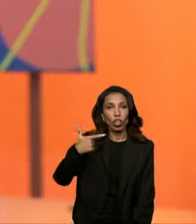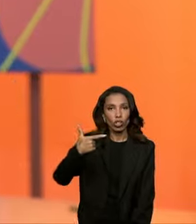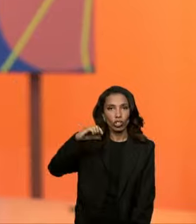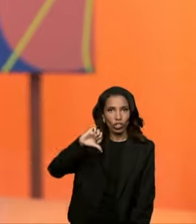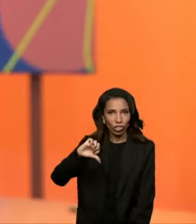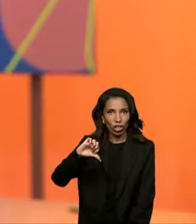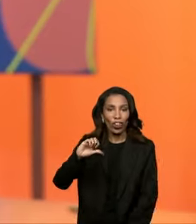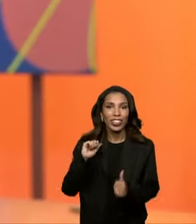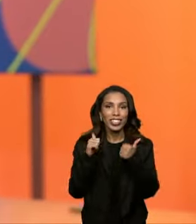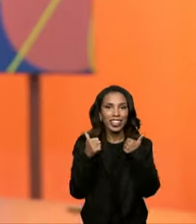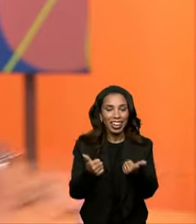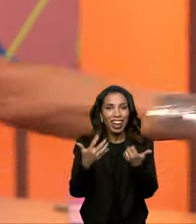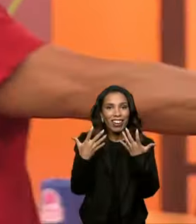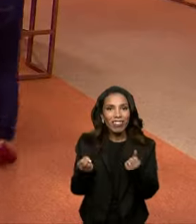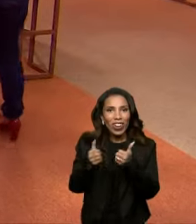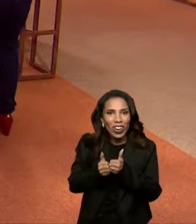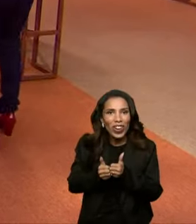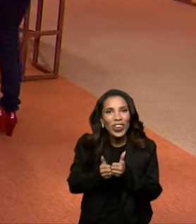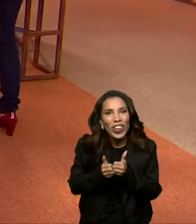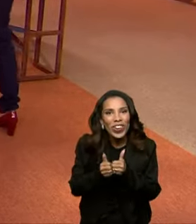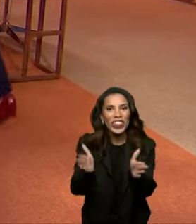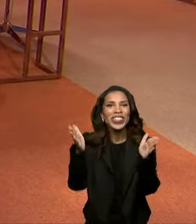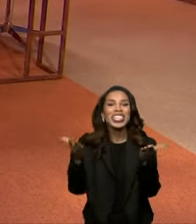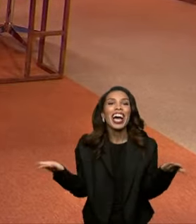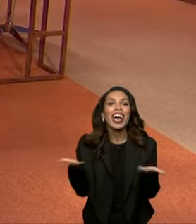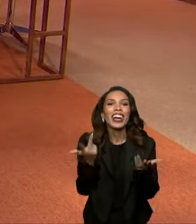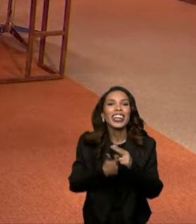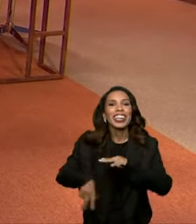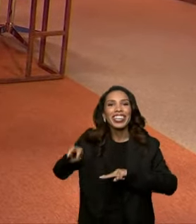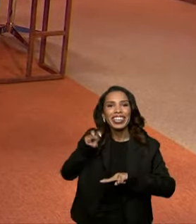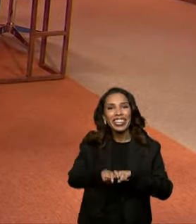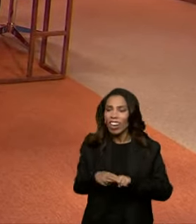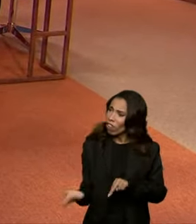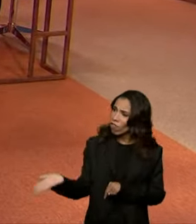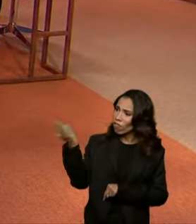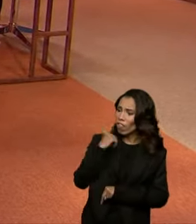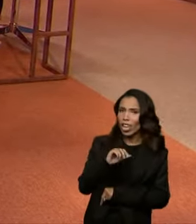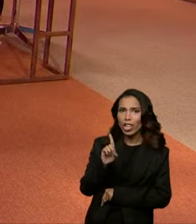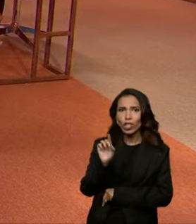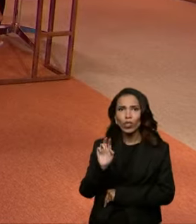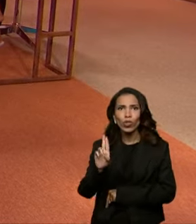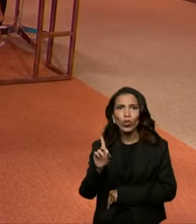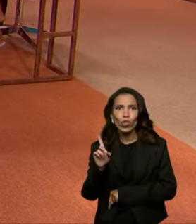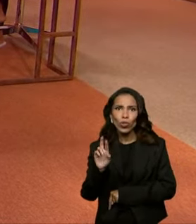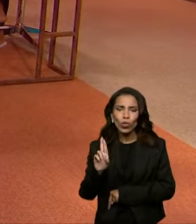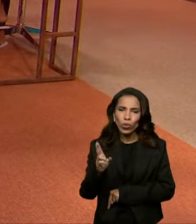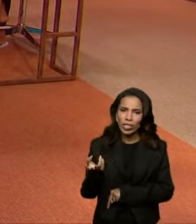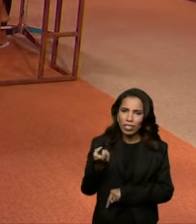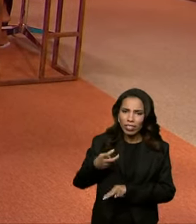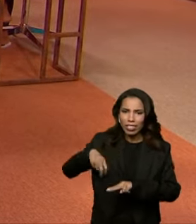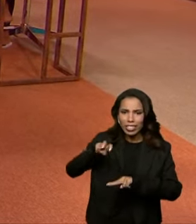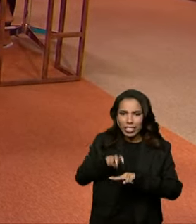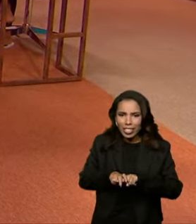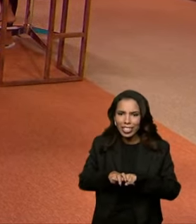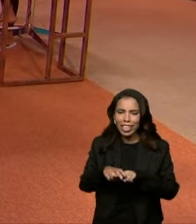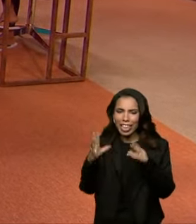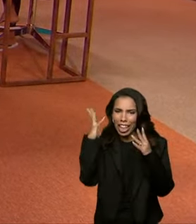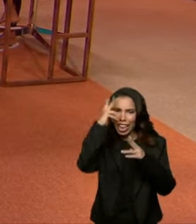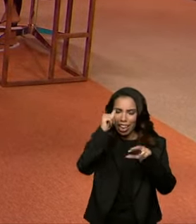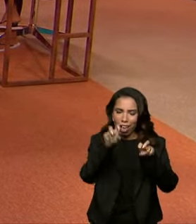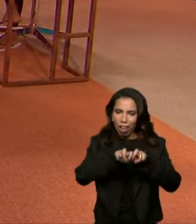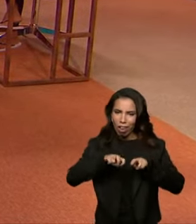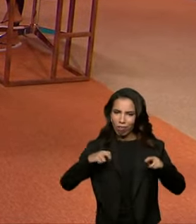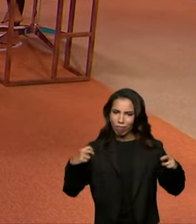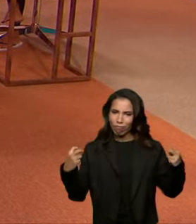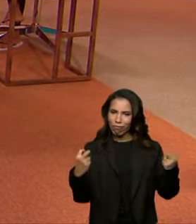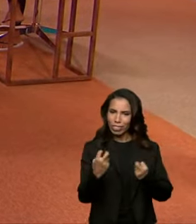219-9903-5329, tá legal? Vamos começar pra minha bancada. Vem, Dudu, bancada, Dudu. Bancada, Dudu. Essa bancada linda, olha meu